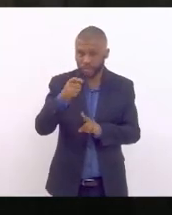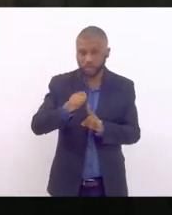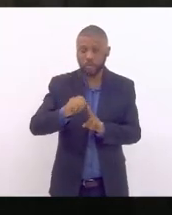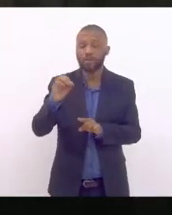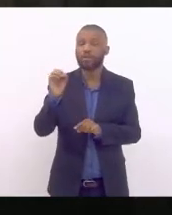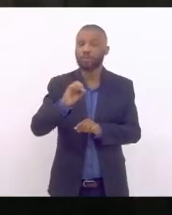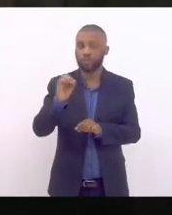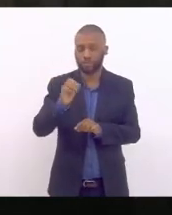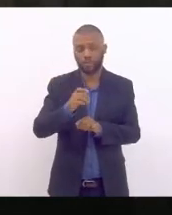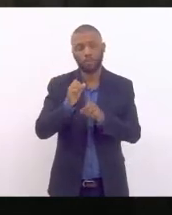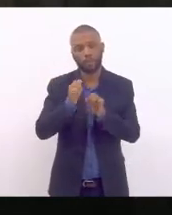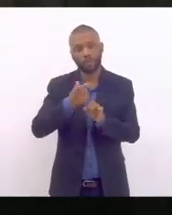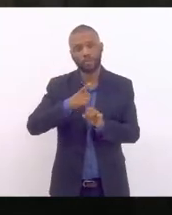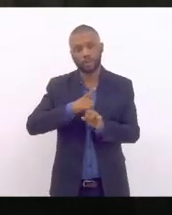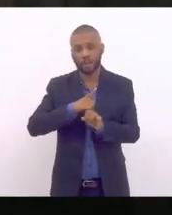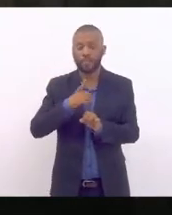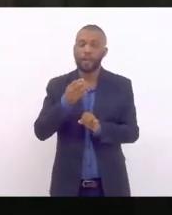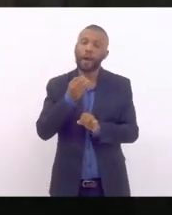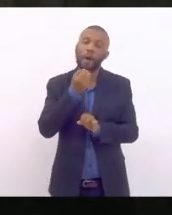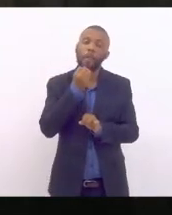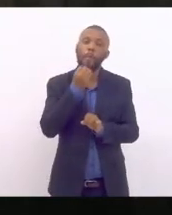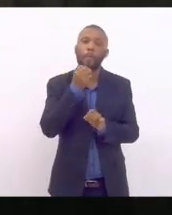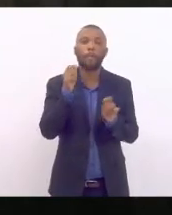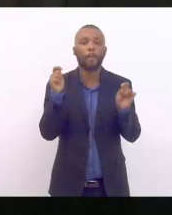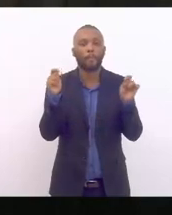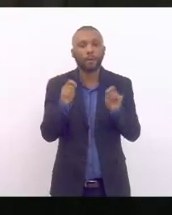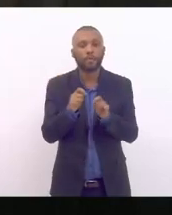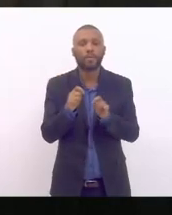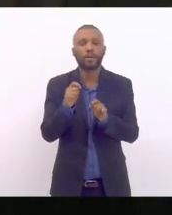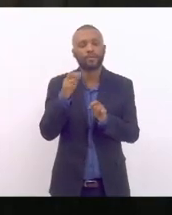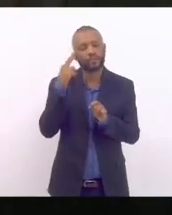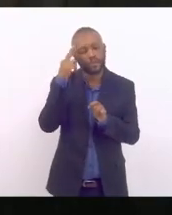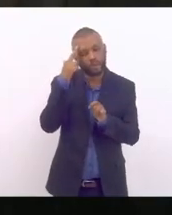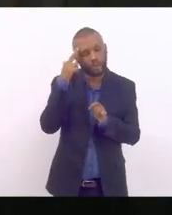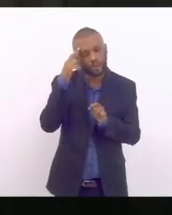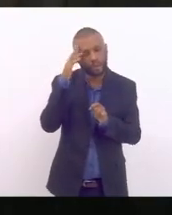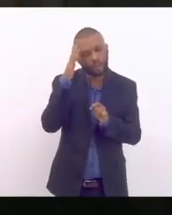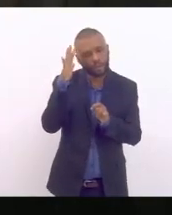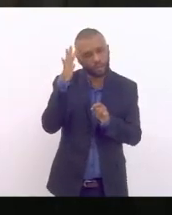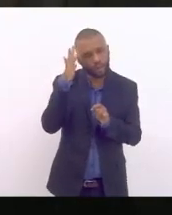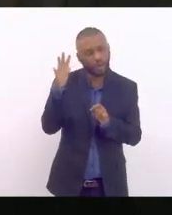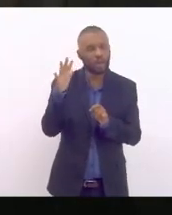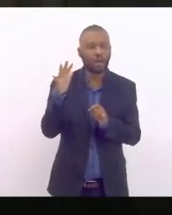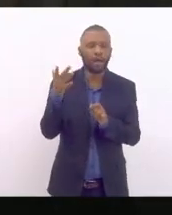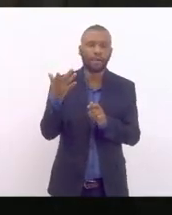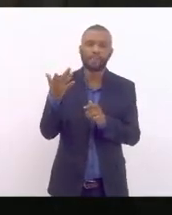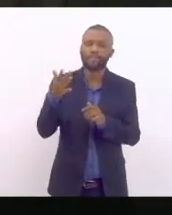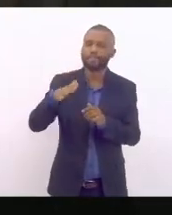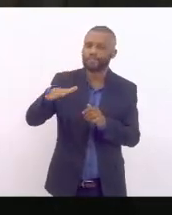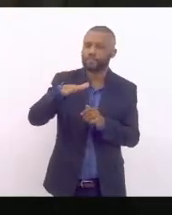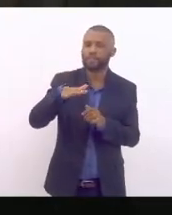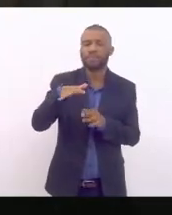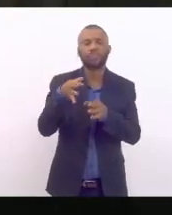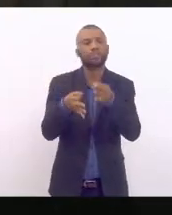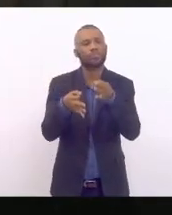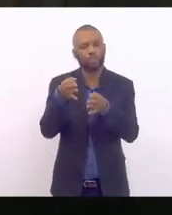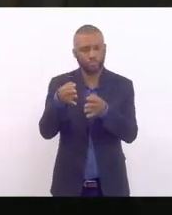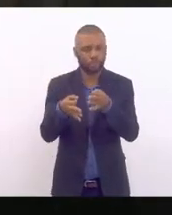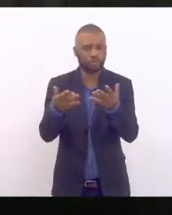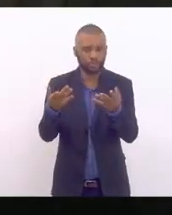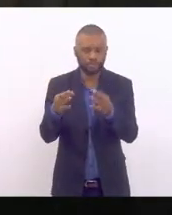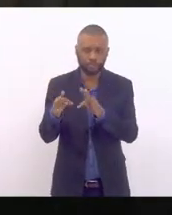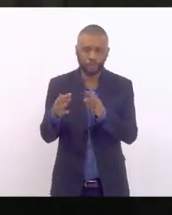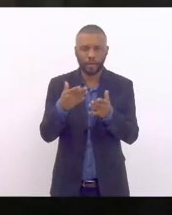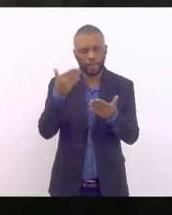a gente possa ter aí uma possibilidade de sonhar com um mundo mais justo uma universidade para todos